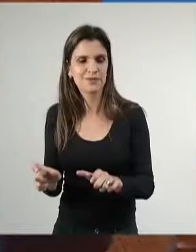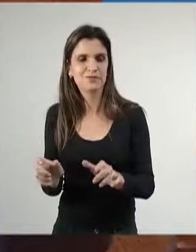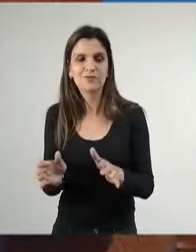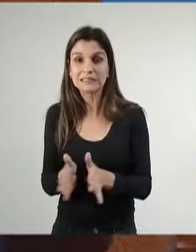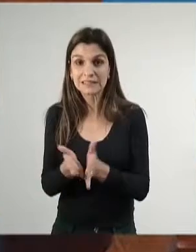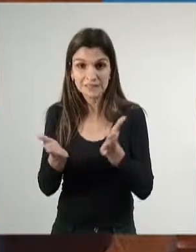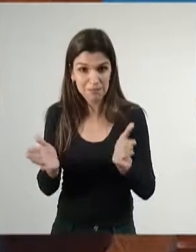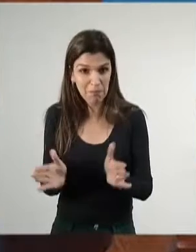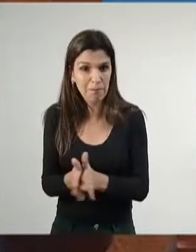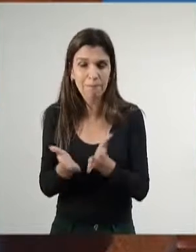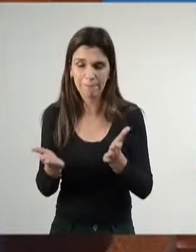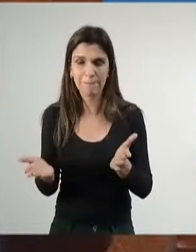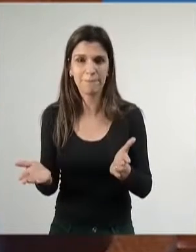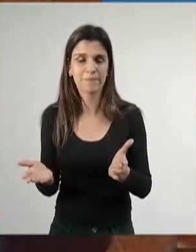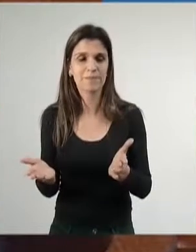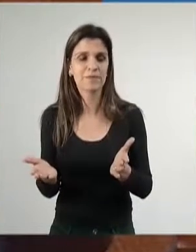elétrica.